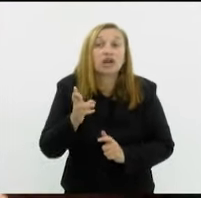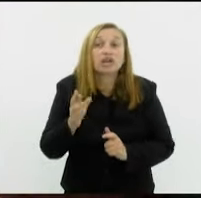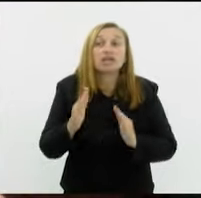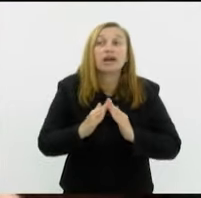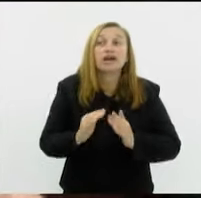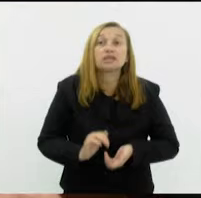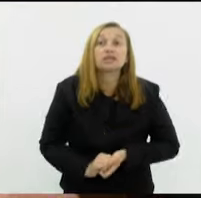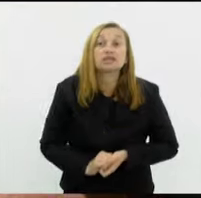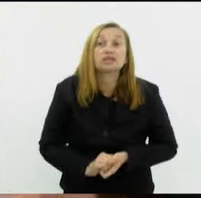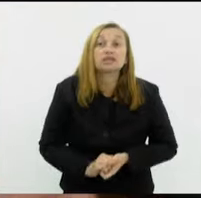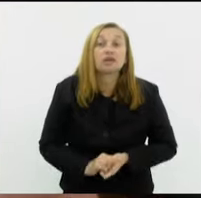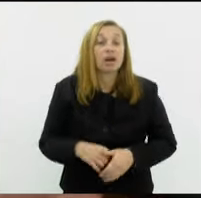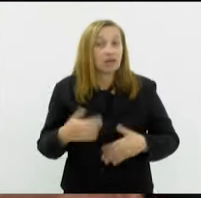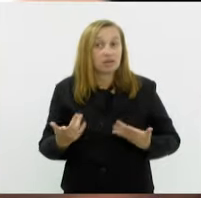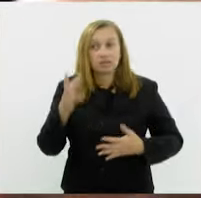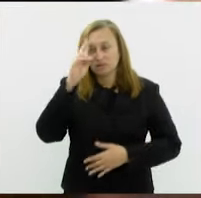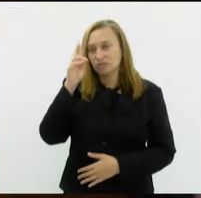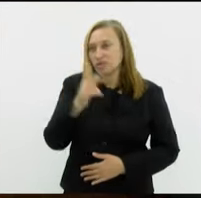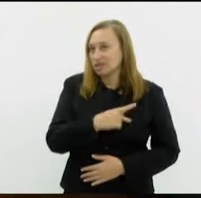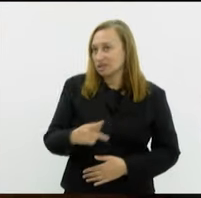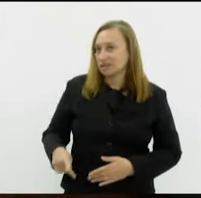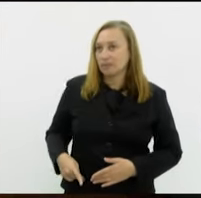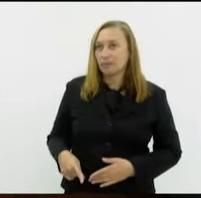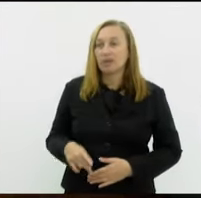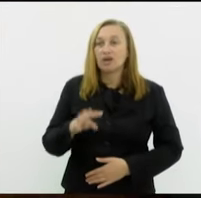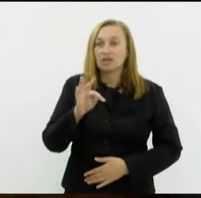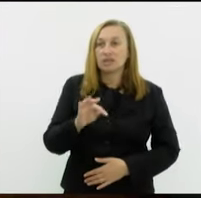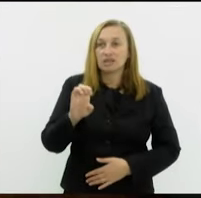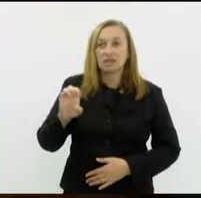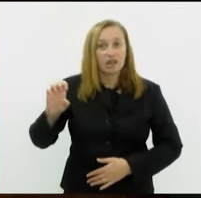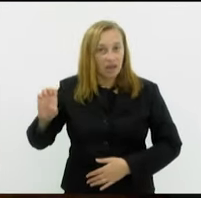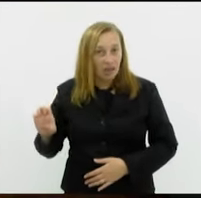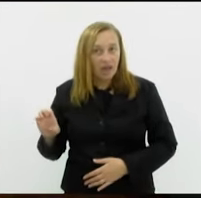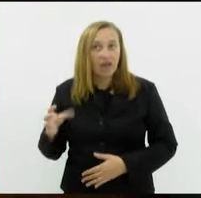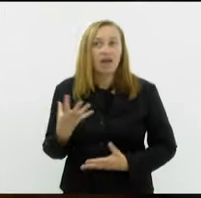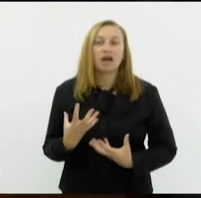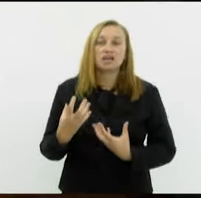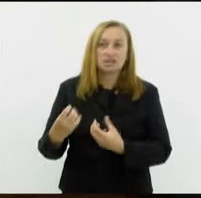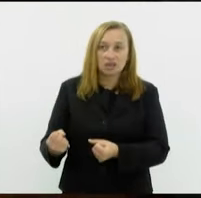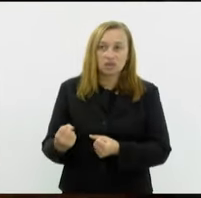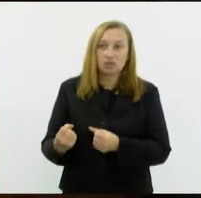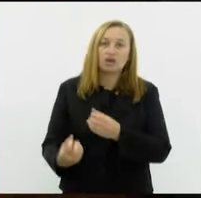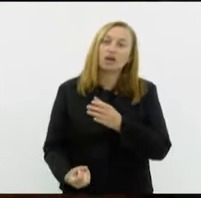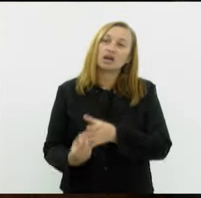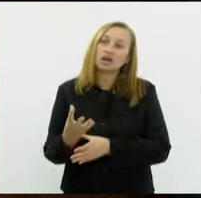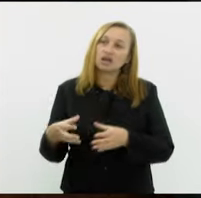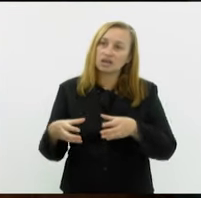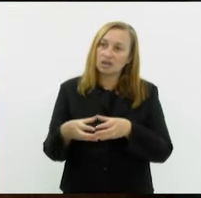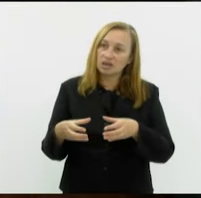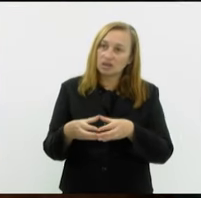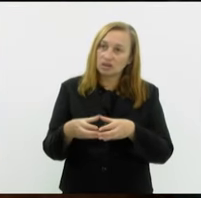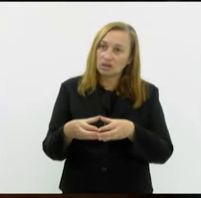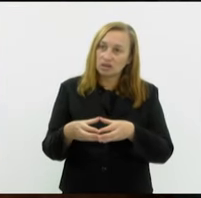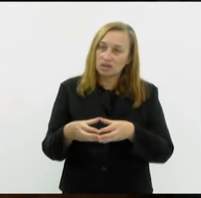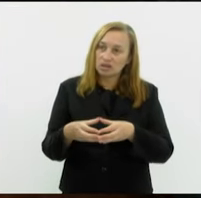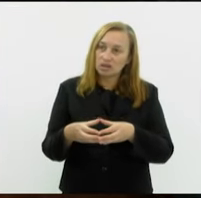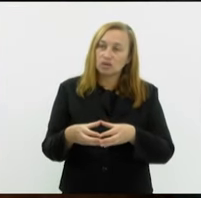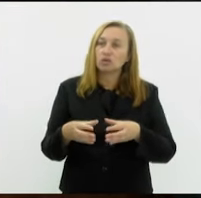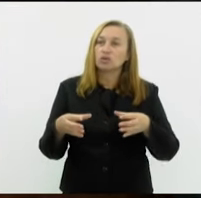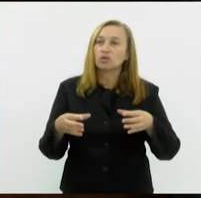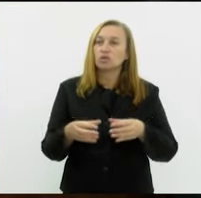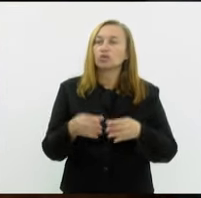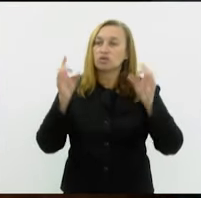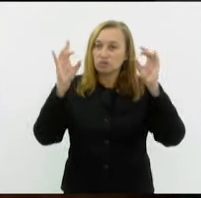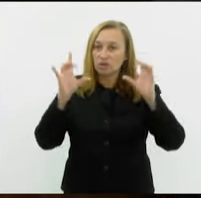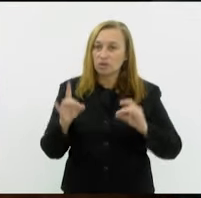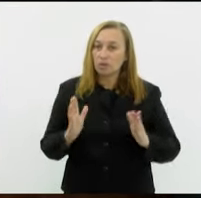casa. E aí, senhor presidente, o TCE aceita a instauração da auditoria especial, abre